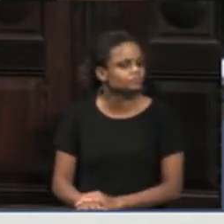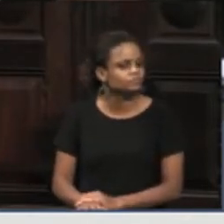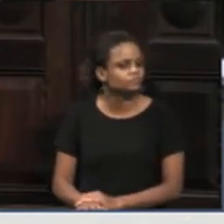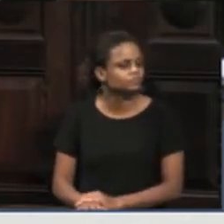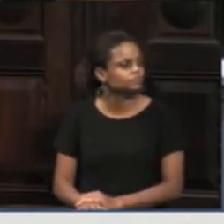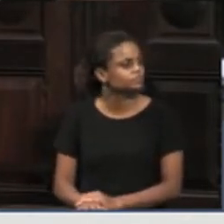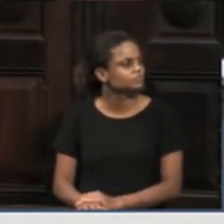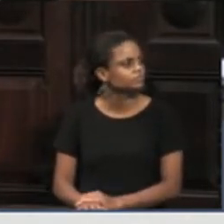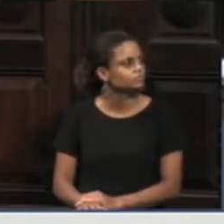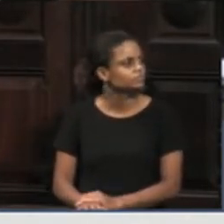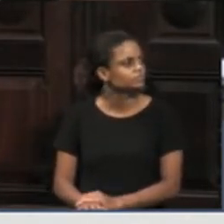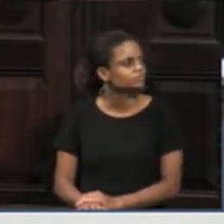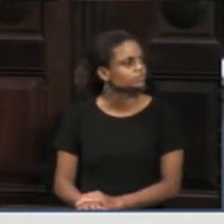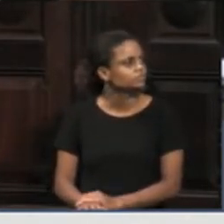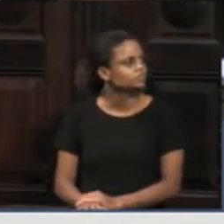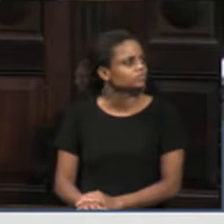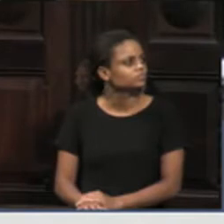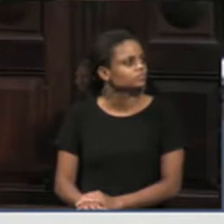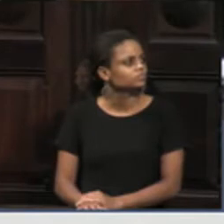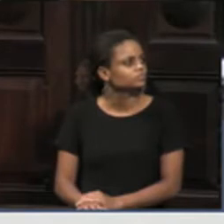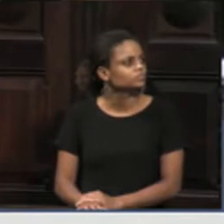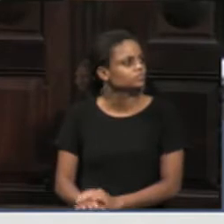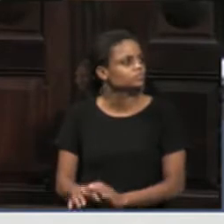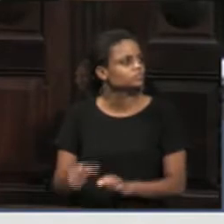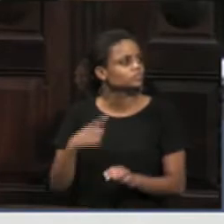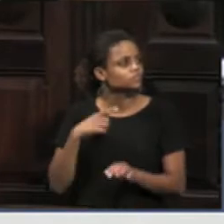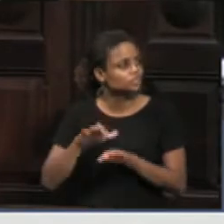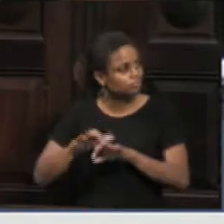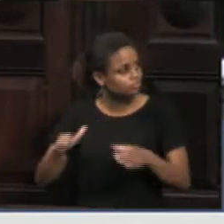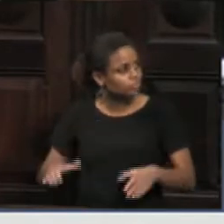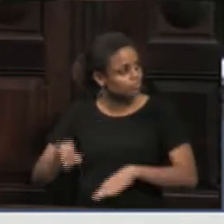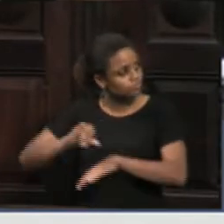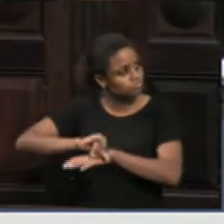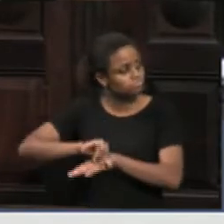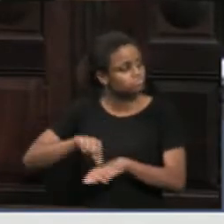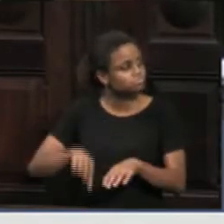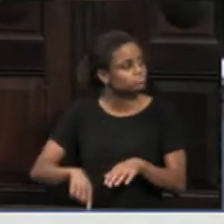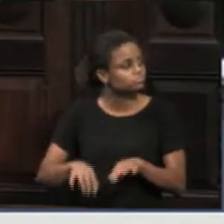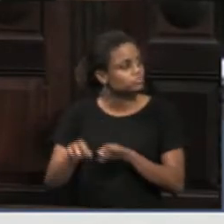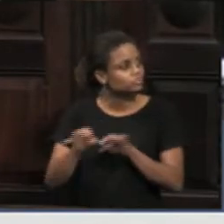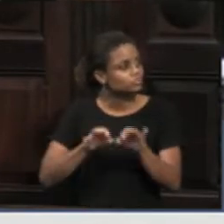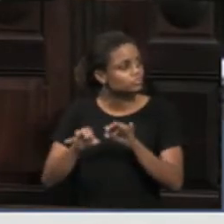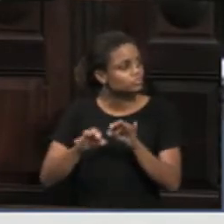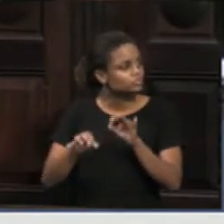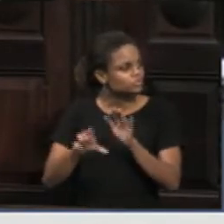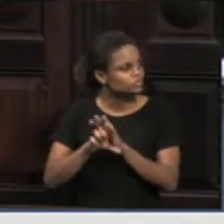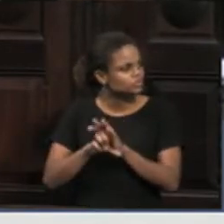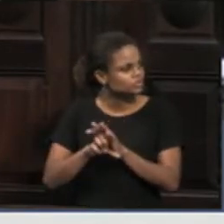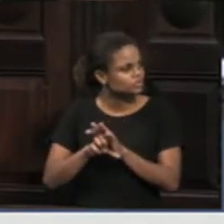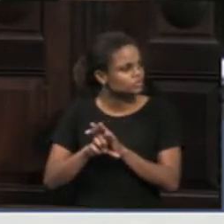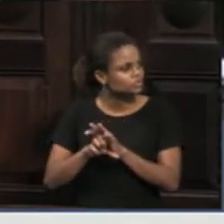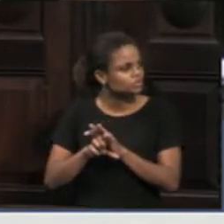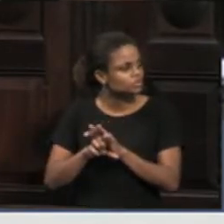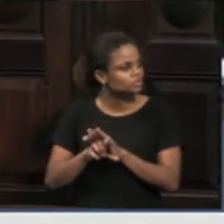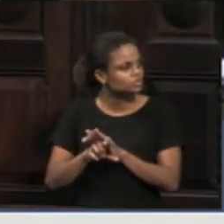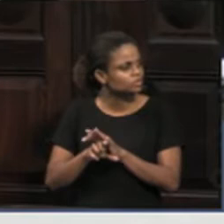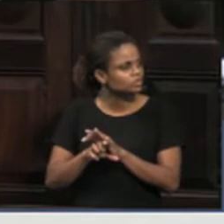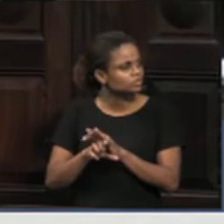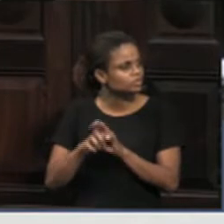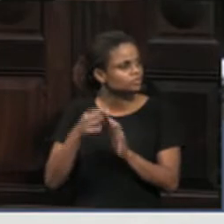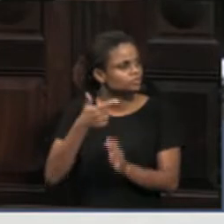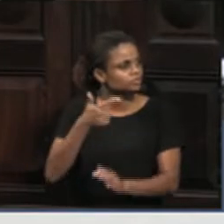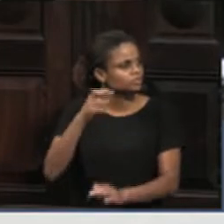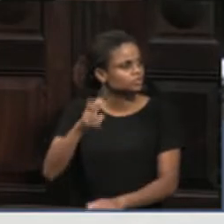Há sobre a mesa requerimento que requer na forma regimental a inclusão na ordem do dia do projeto de lei